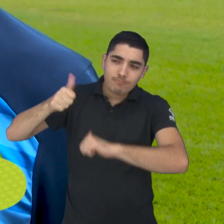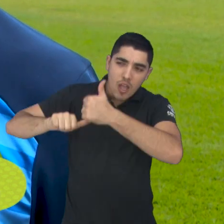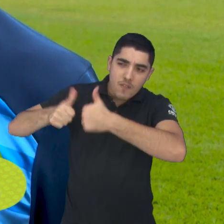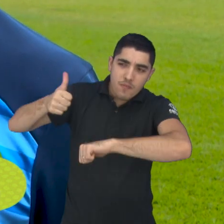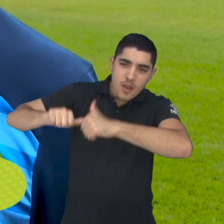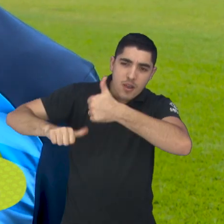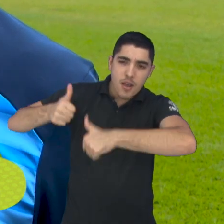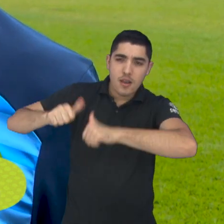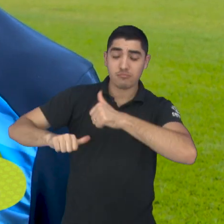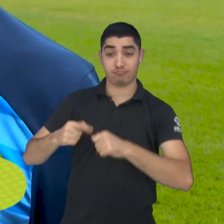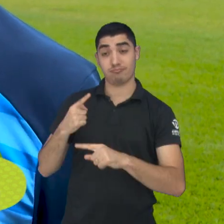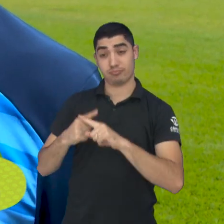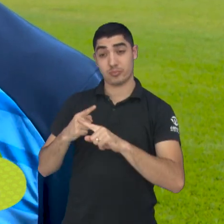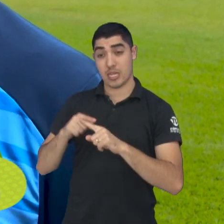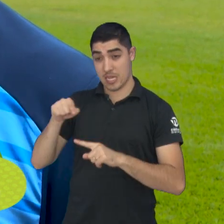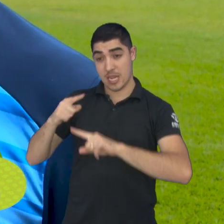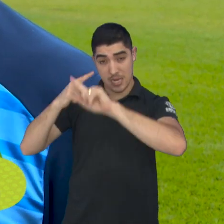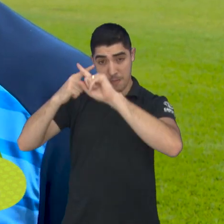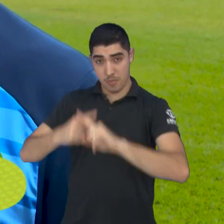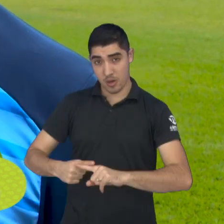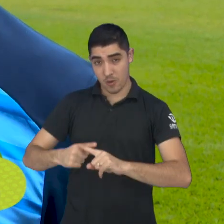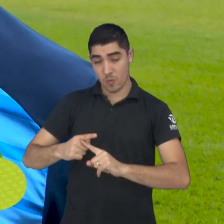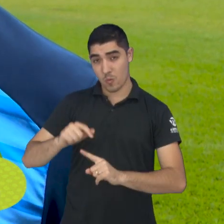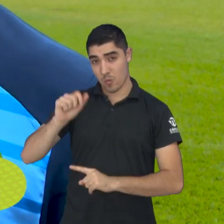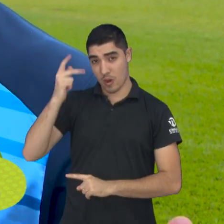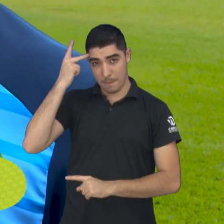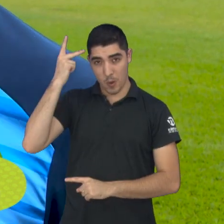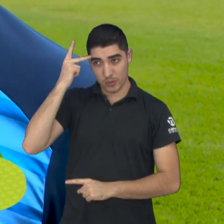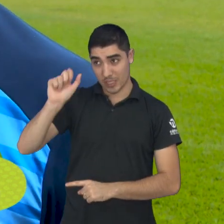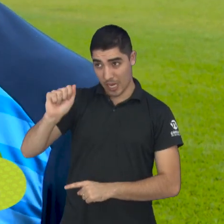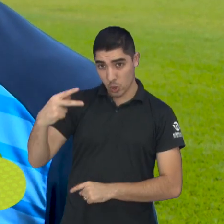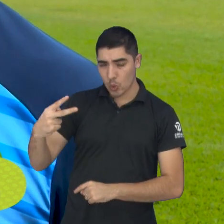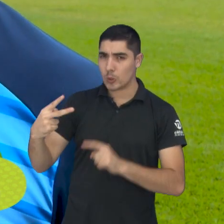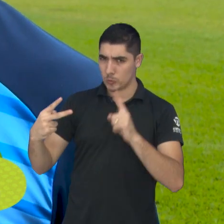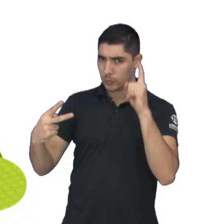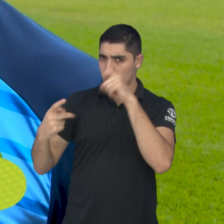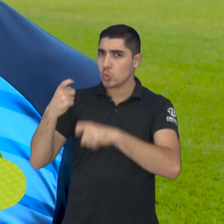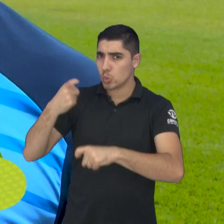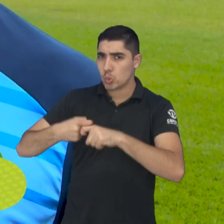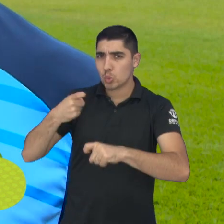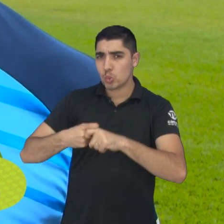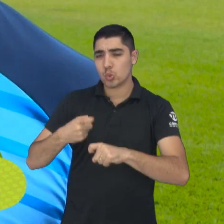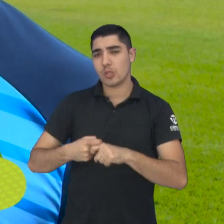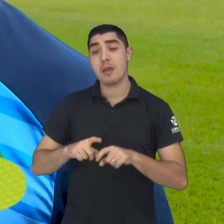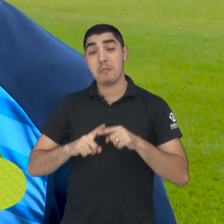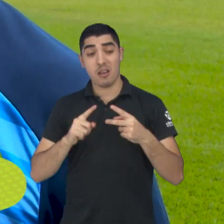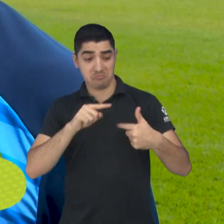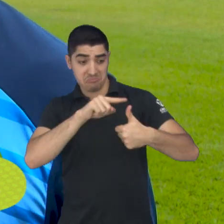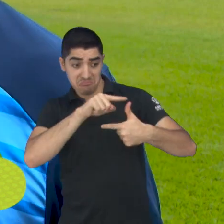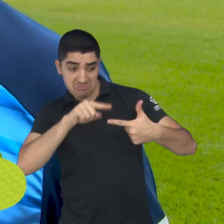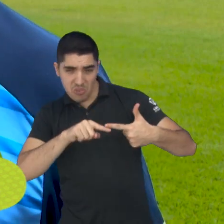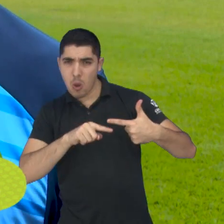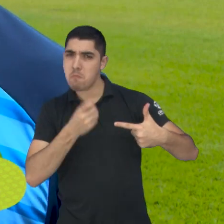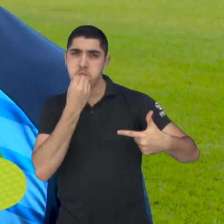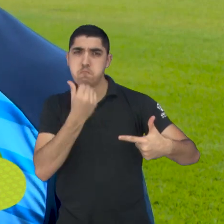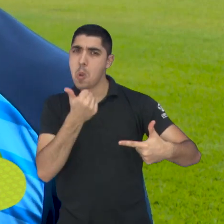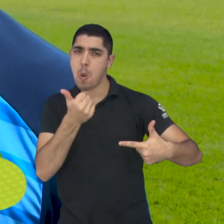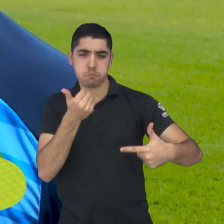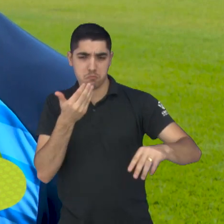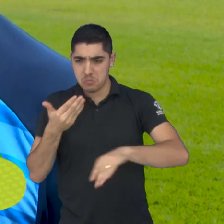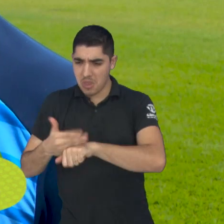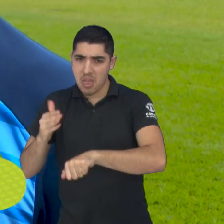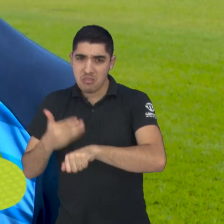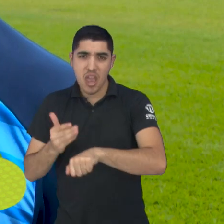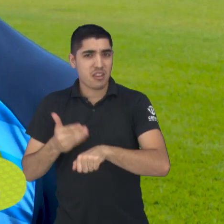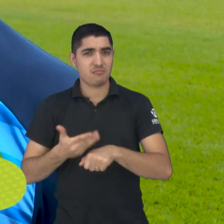é uma competição muito dura, interna, mas isso fortalece a gente, né? Os dois foram muito bem nos jogos treinos e a decisão ali, né,